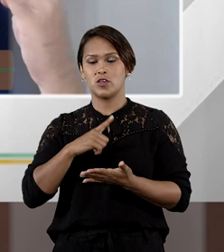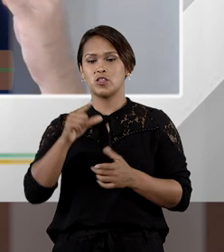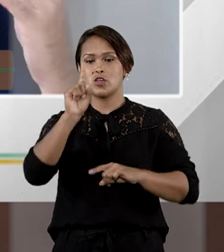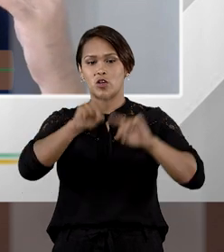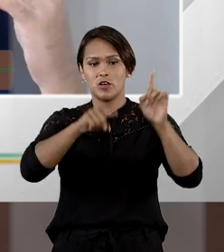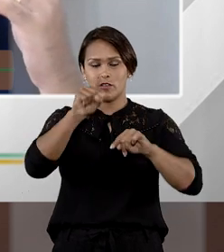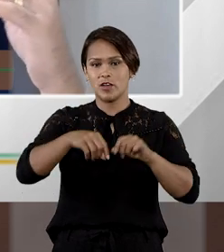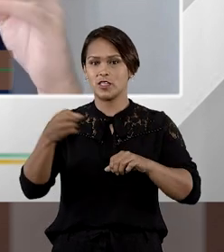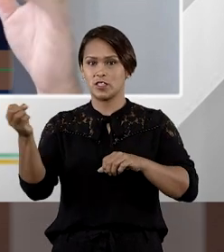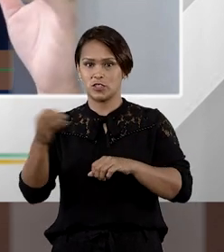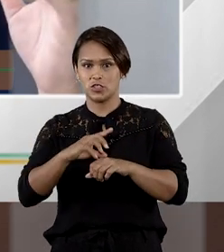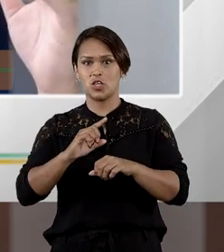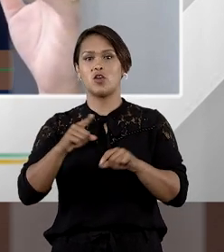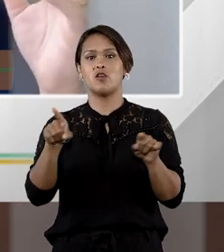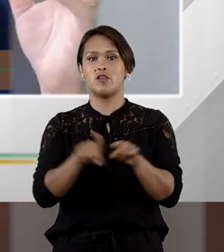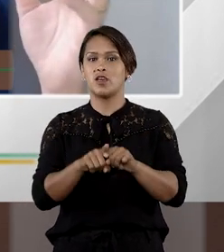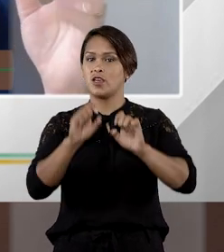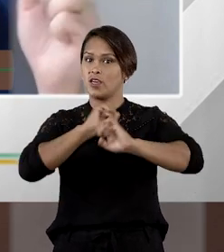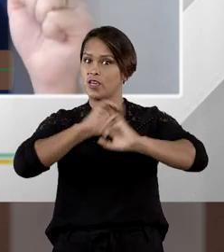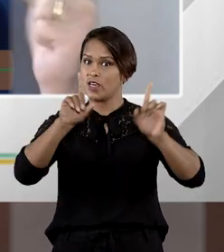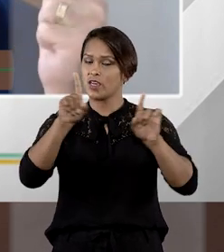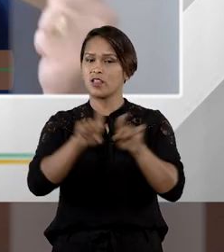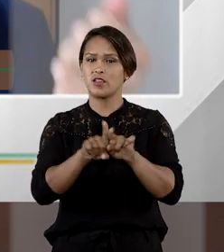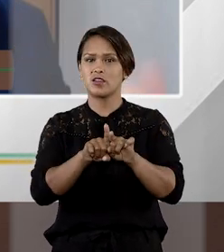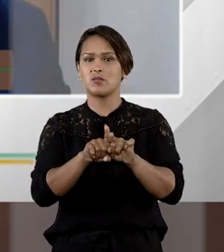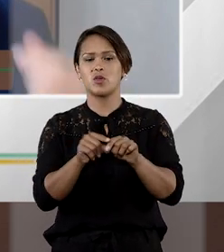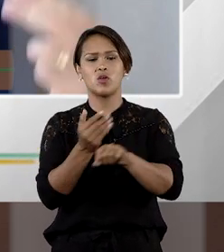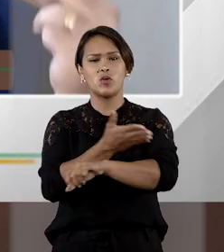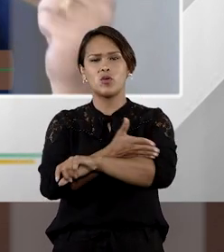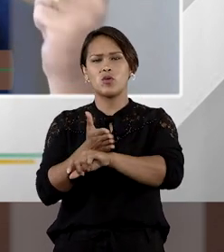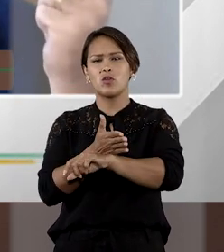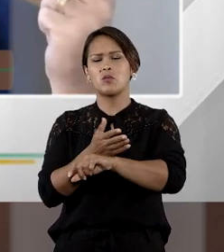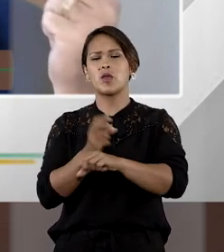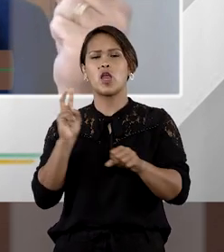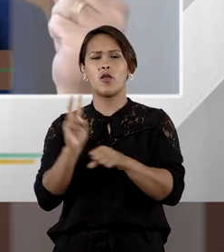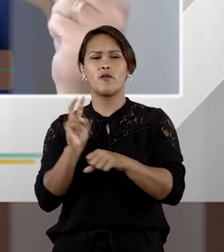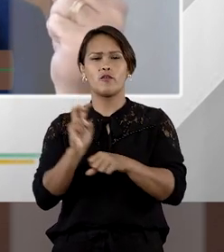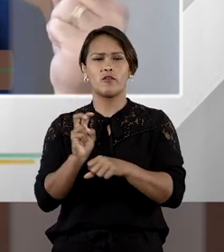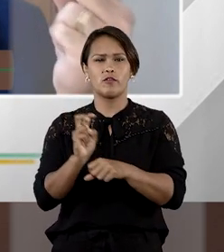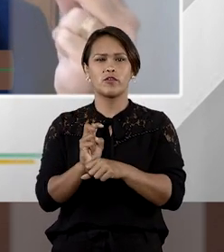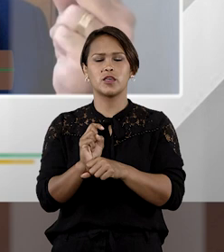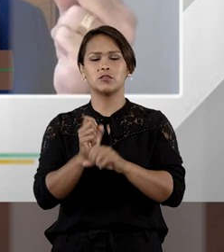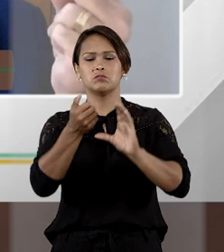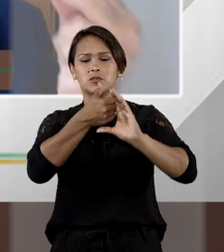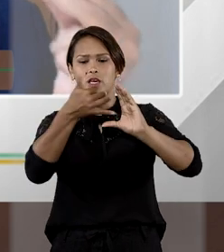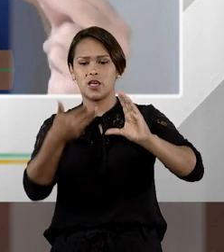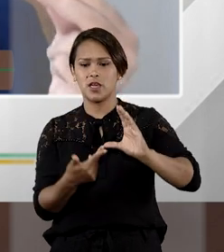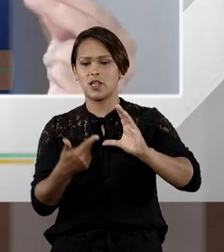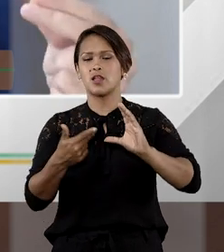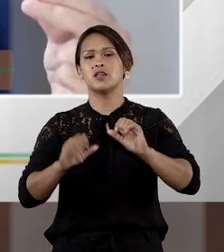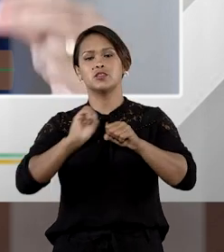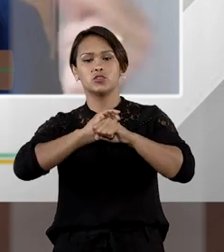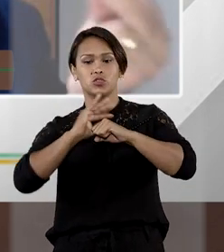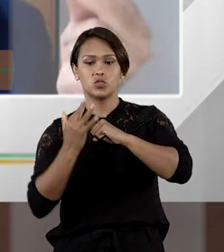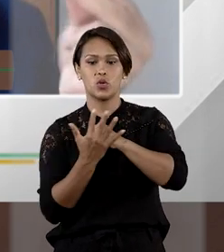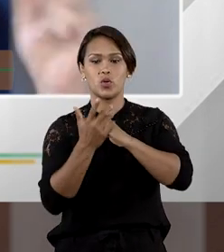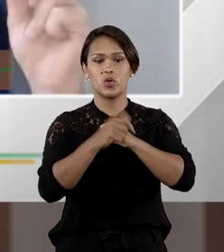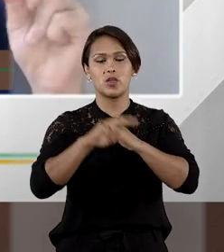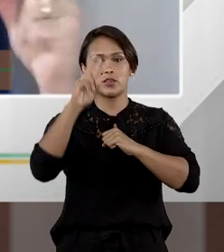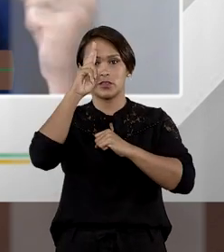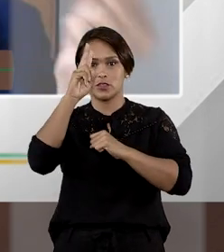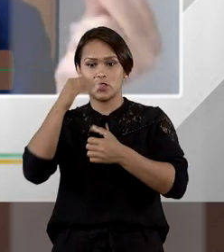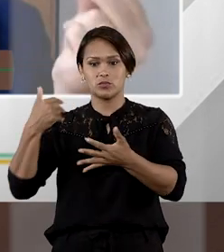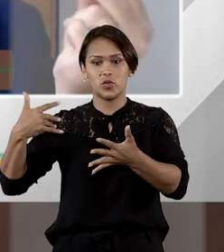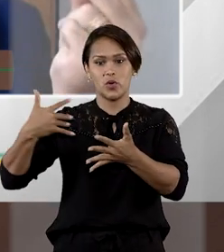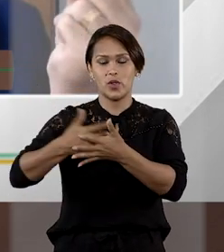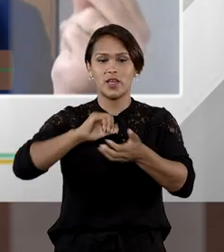uma variante nova e isso é óbvio pelo comportamento do vírus, pelas características do coronavírus na história, ele